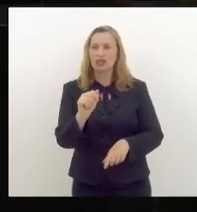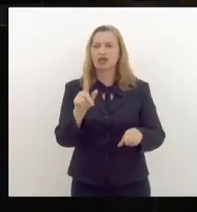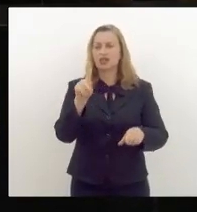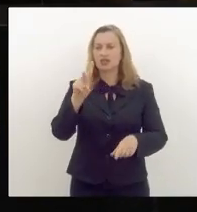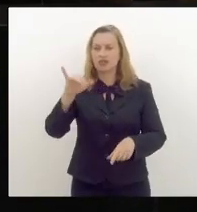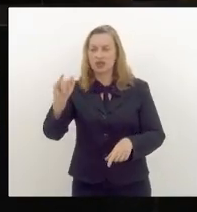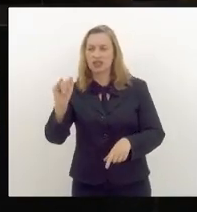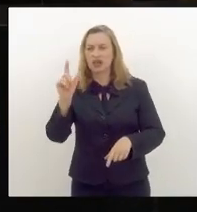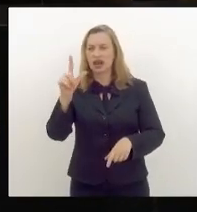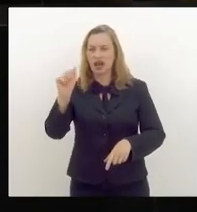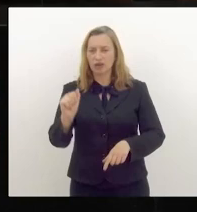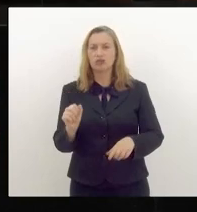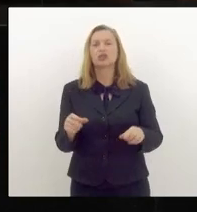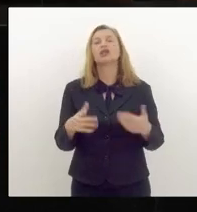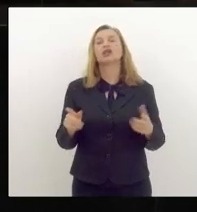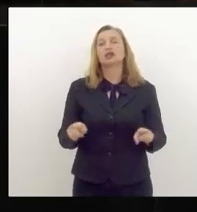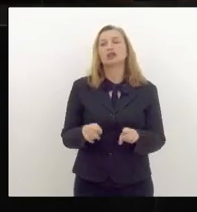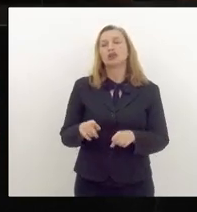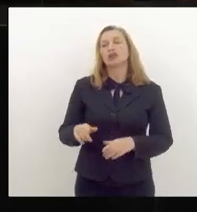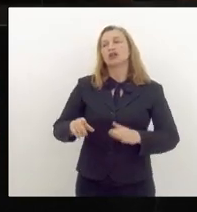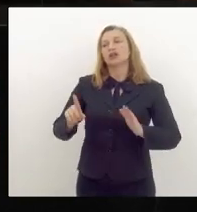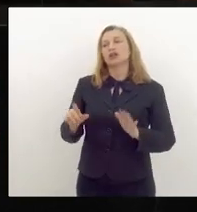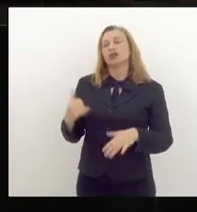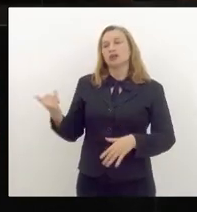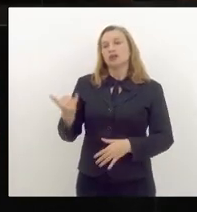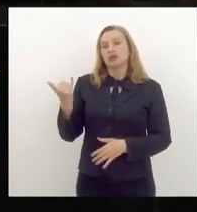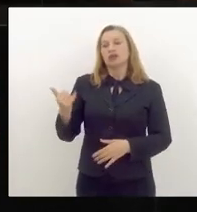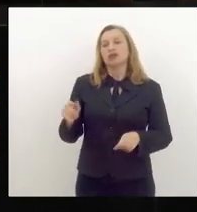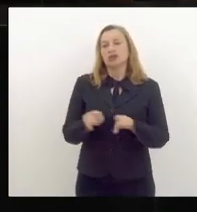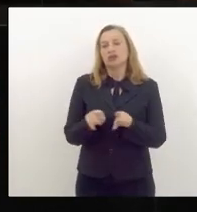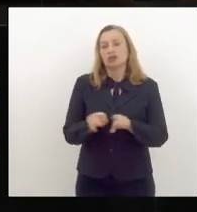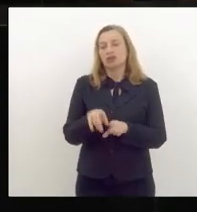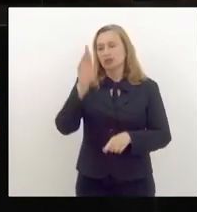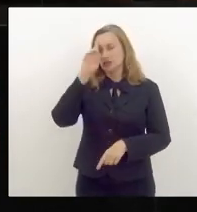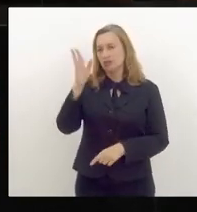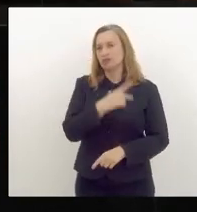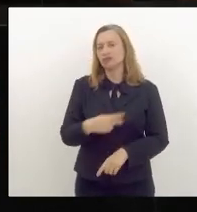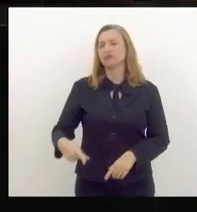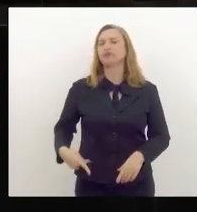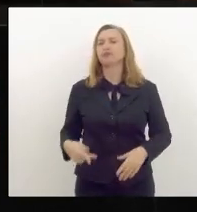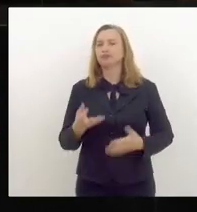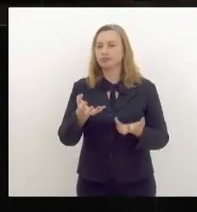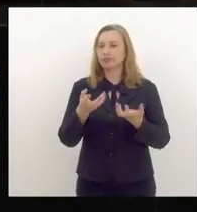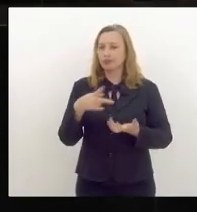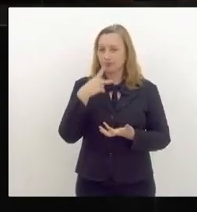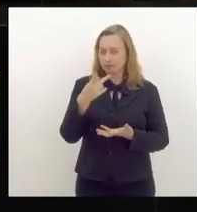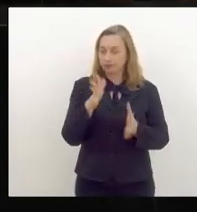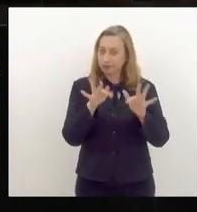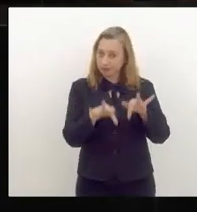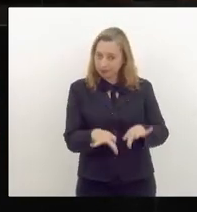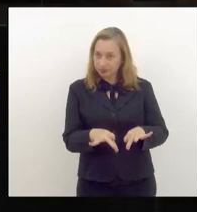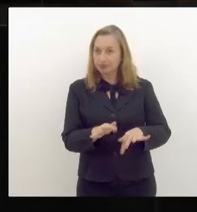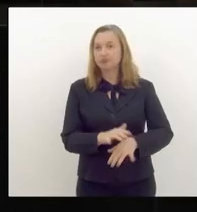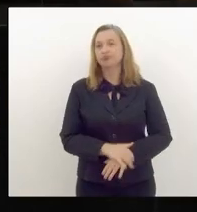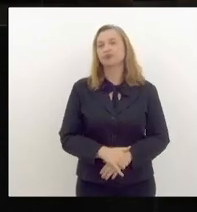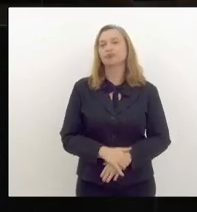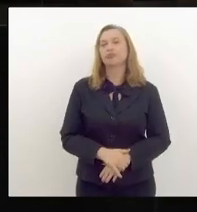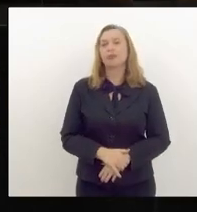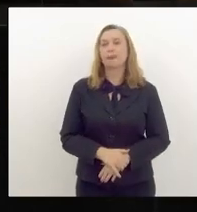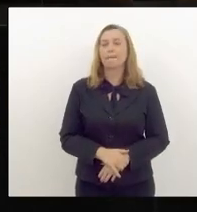não menos importante a senhora Presidente queria pontuar que no final